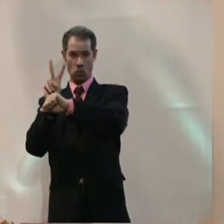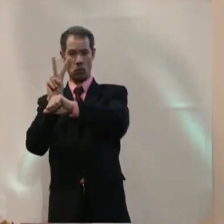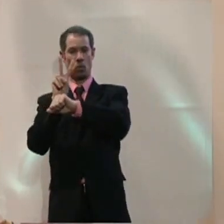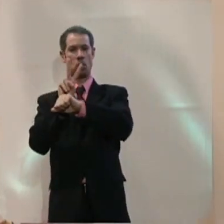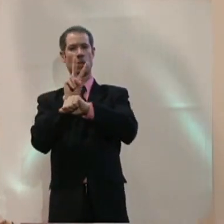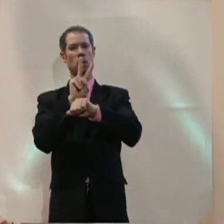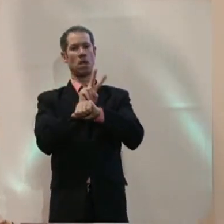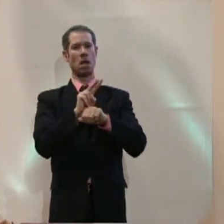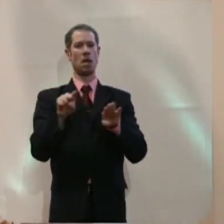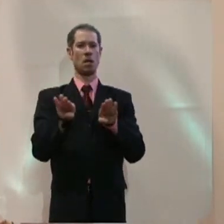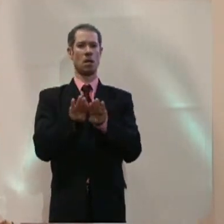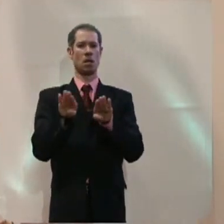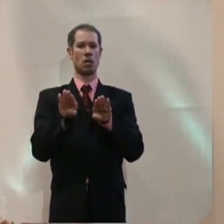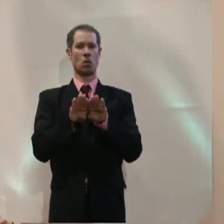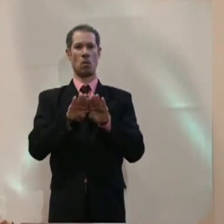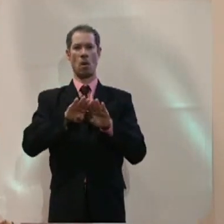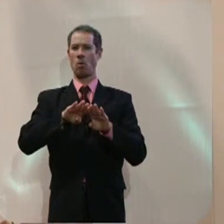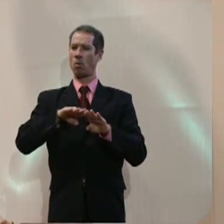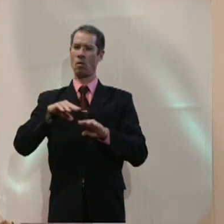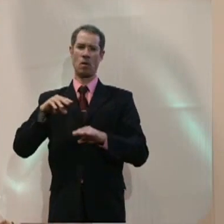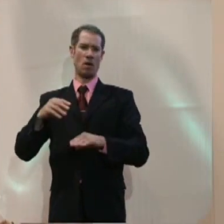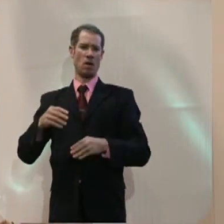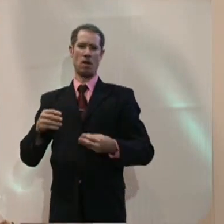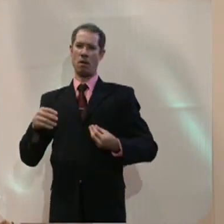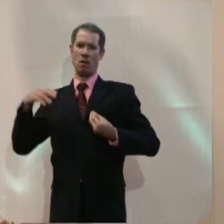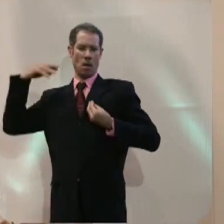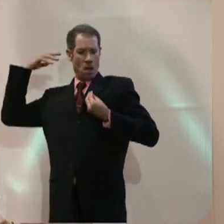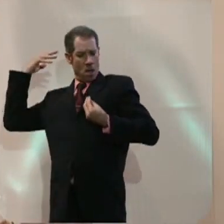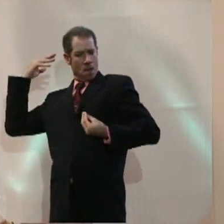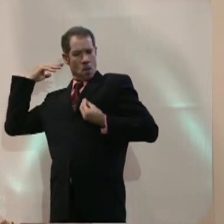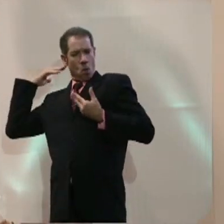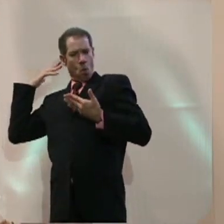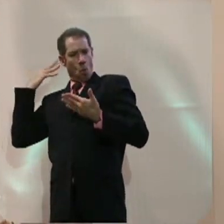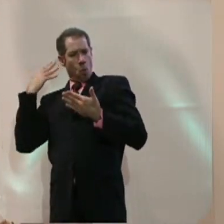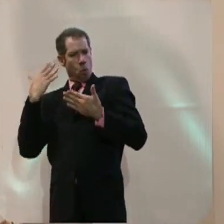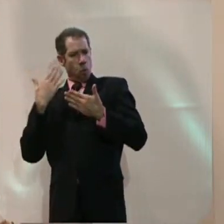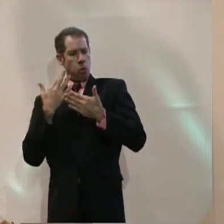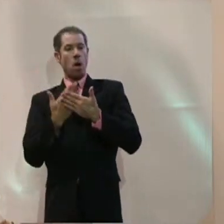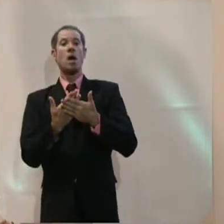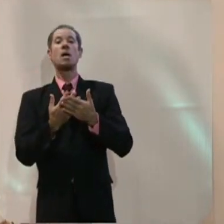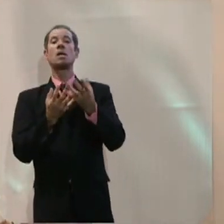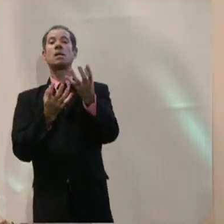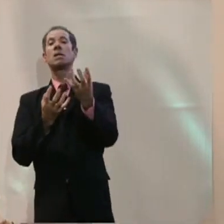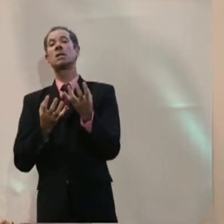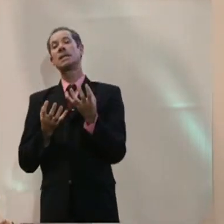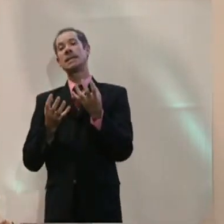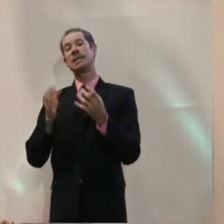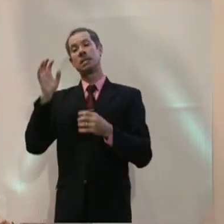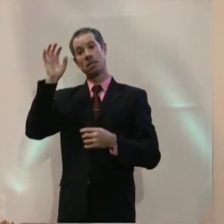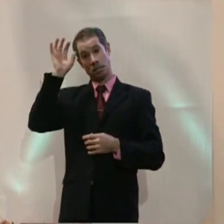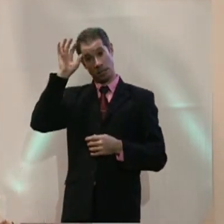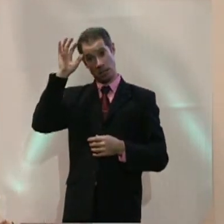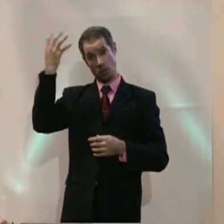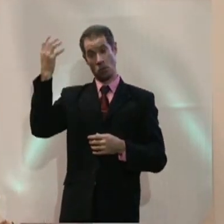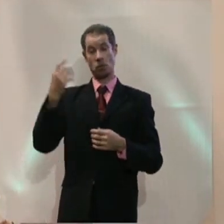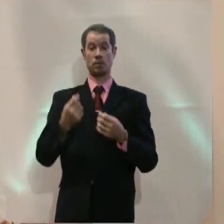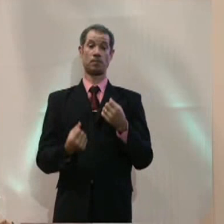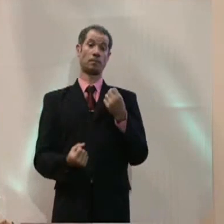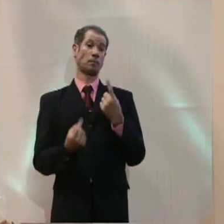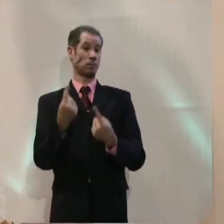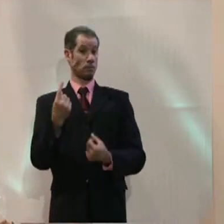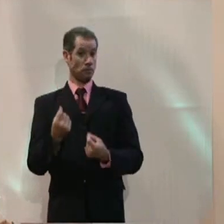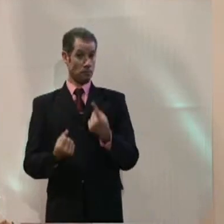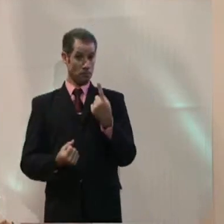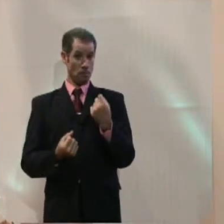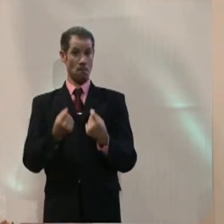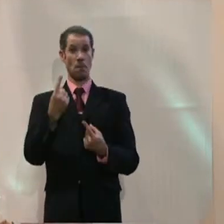você como cuidou a vida inteira, mesmo nesse tempo. E eu queria que você tomasse algumas decisões. Essa